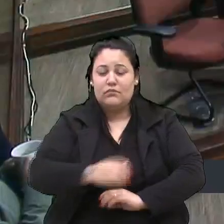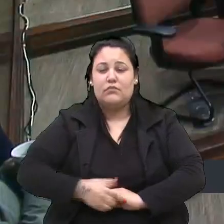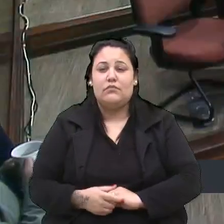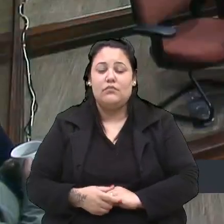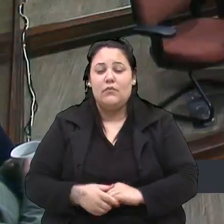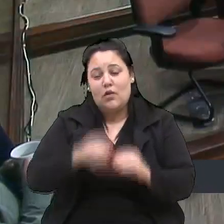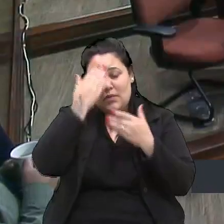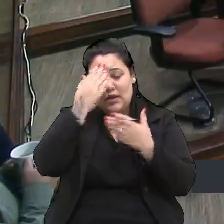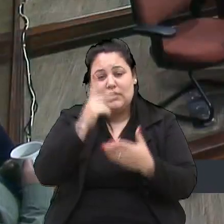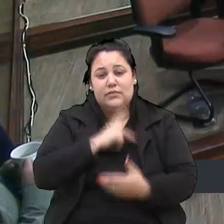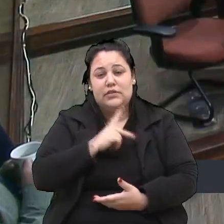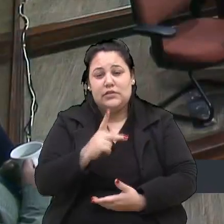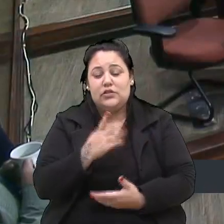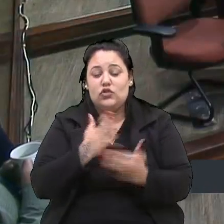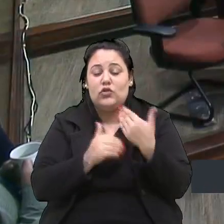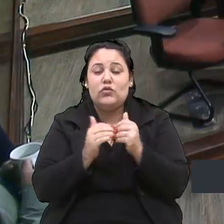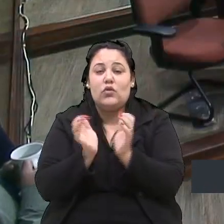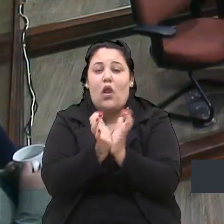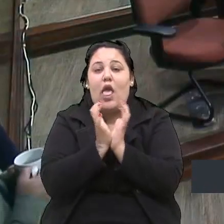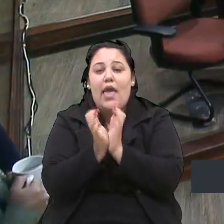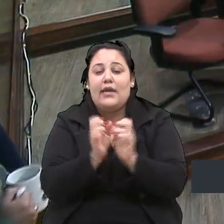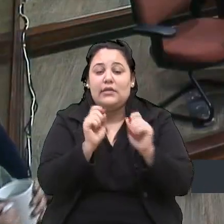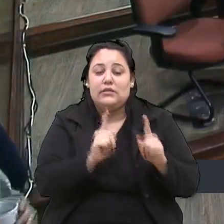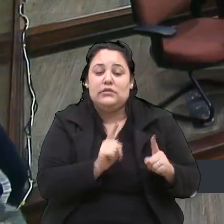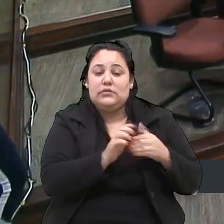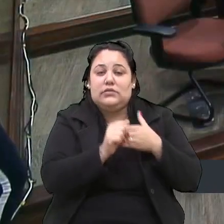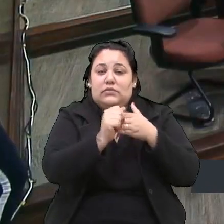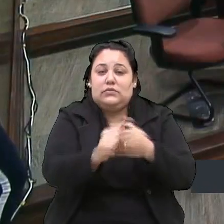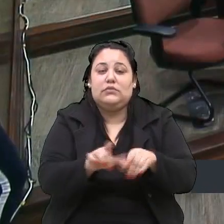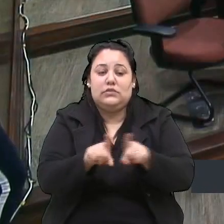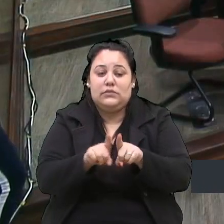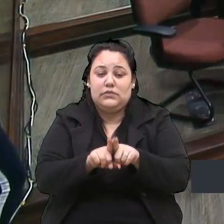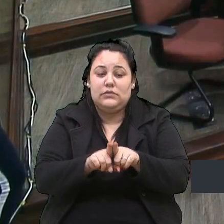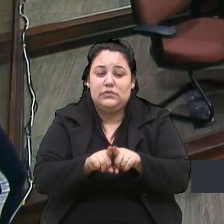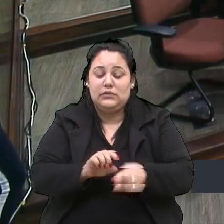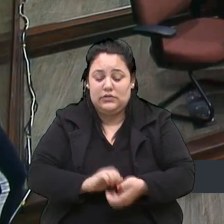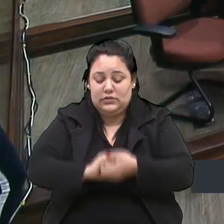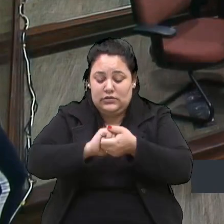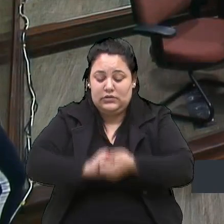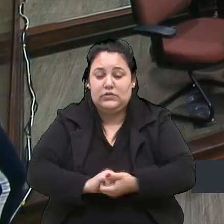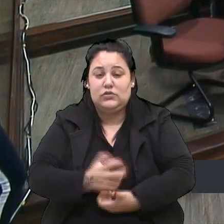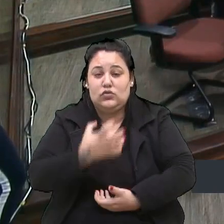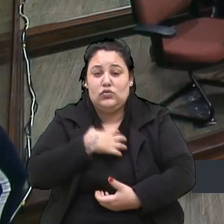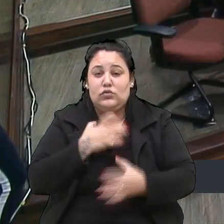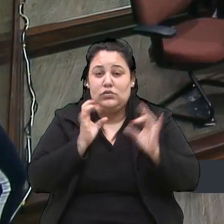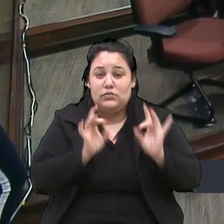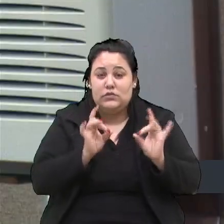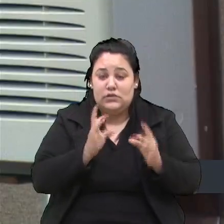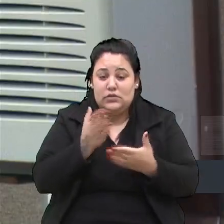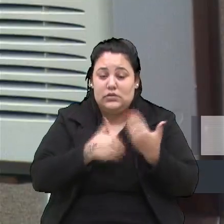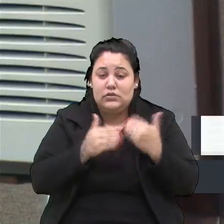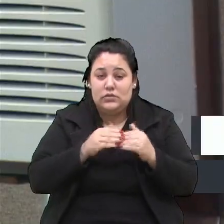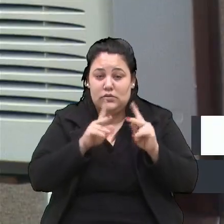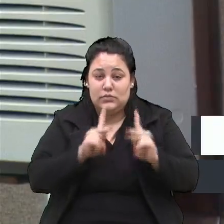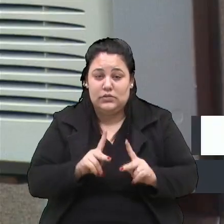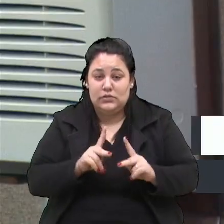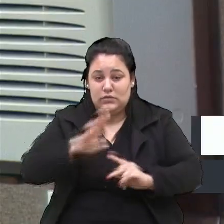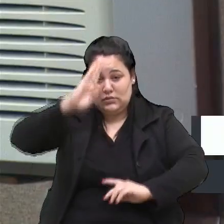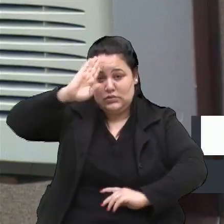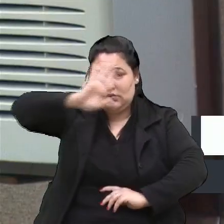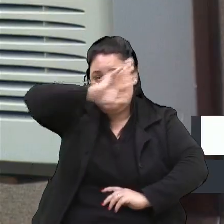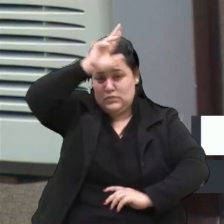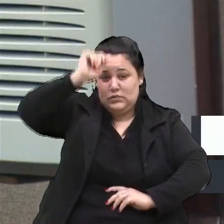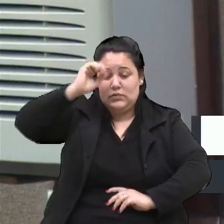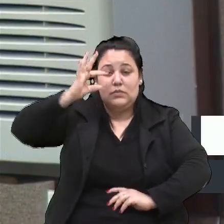Obrigado, presidente, nobres colegas, todos que nos assistem. Saudar de forma especial todos os membros da Guarda Municipal que estão aqui